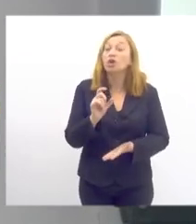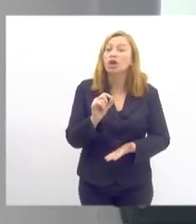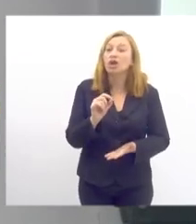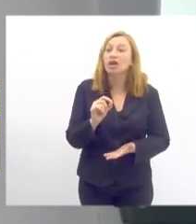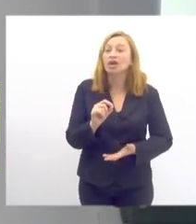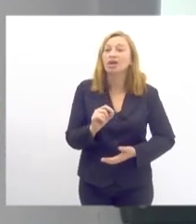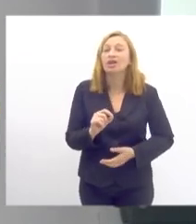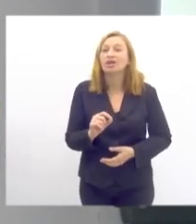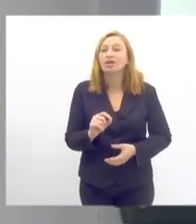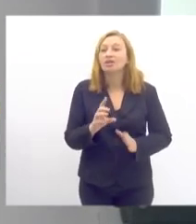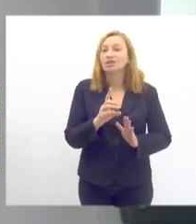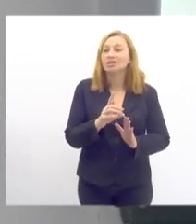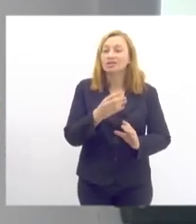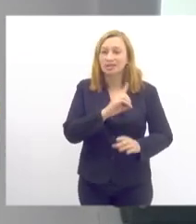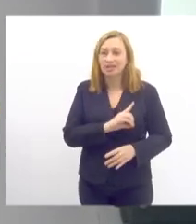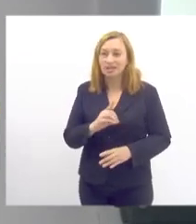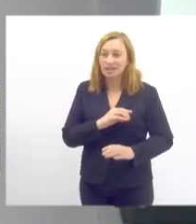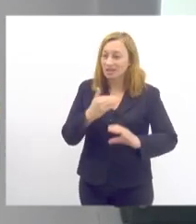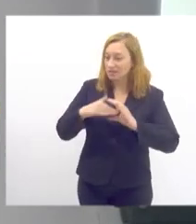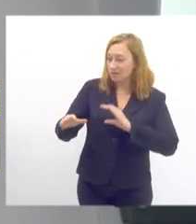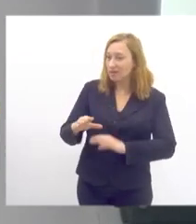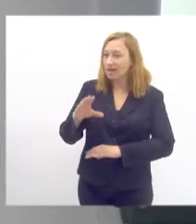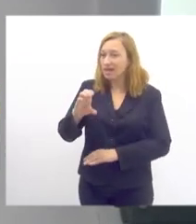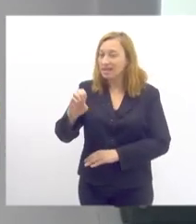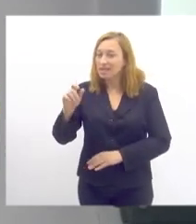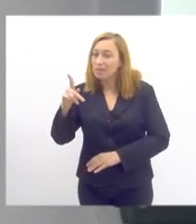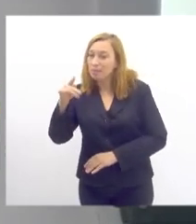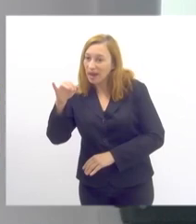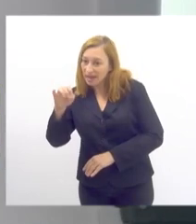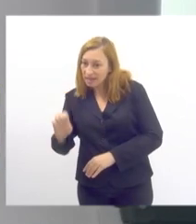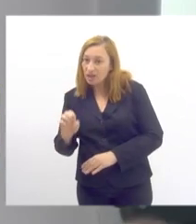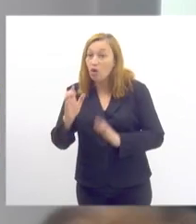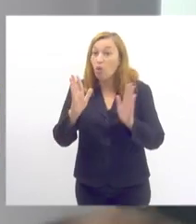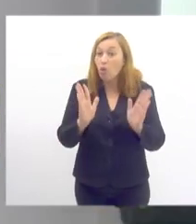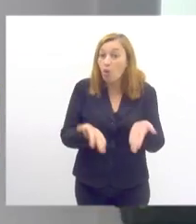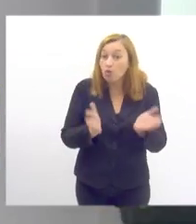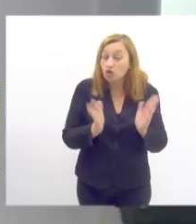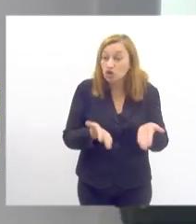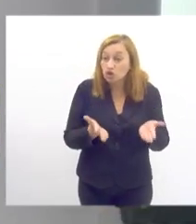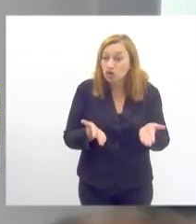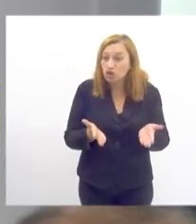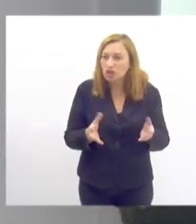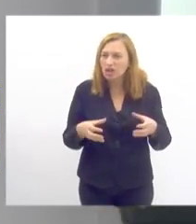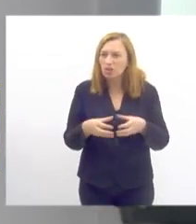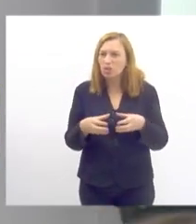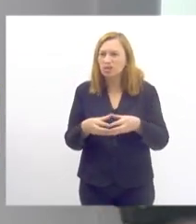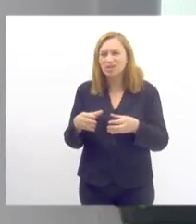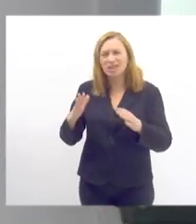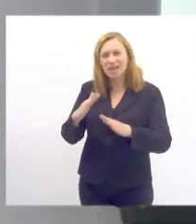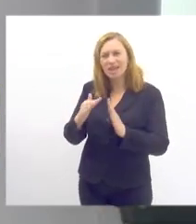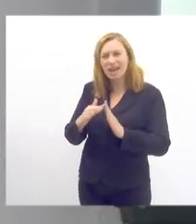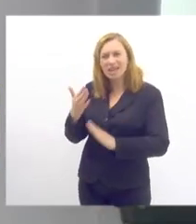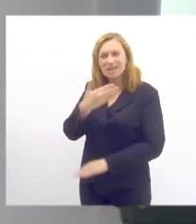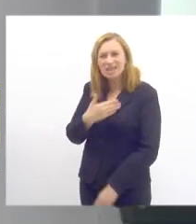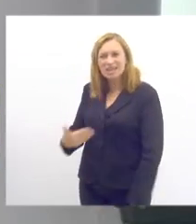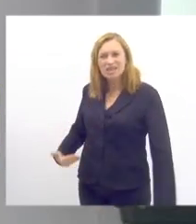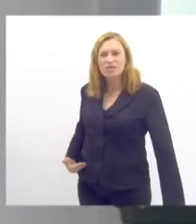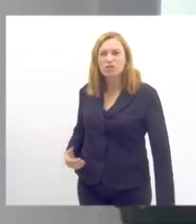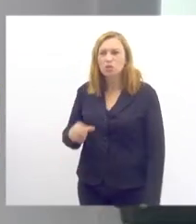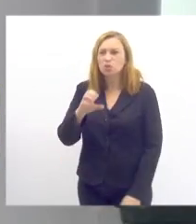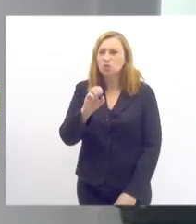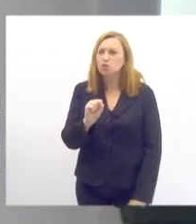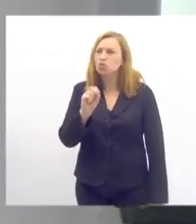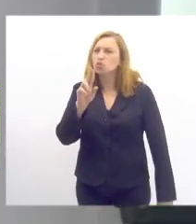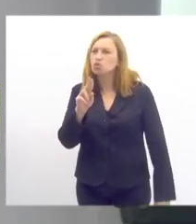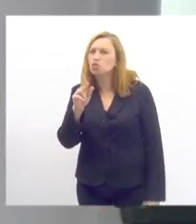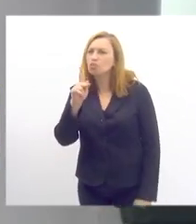enviaria o processo para a CEPLAG. Hoje é o setor da Casa Civil, SubGEP, salvo engano.